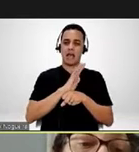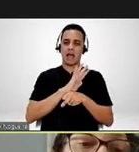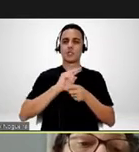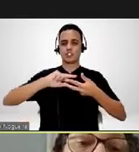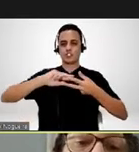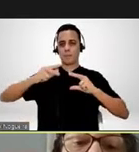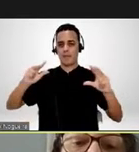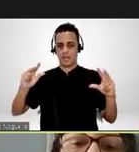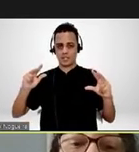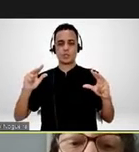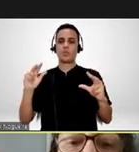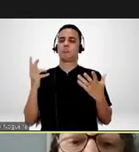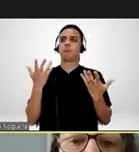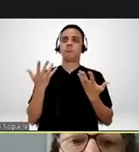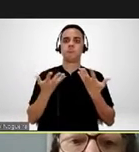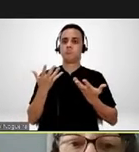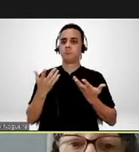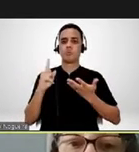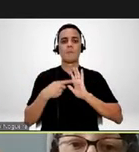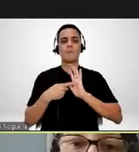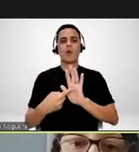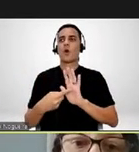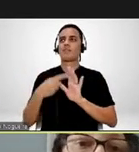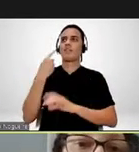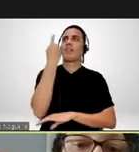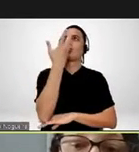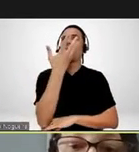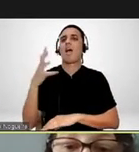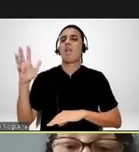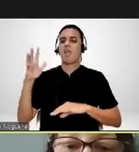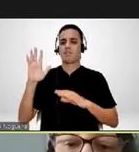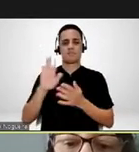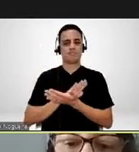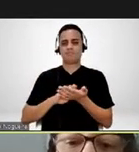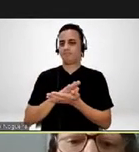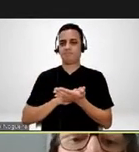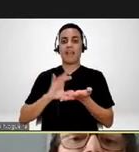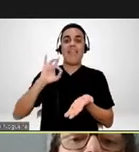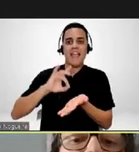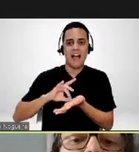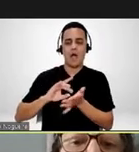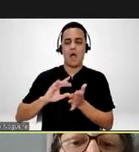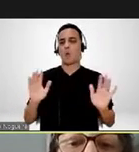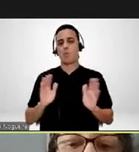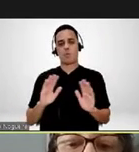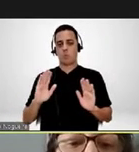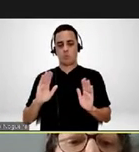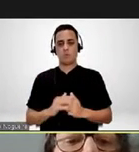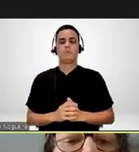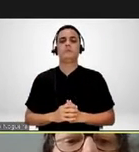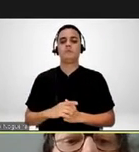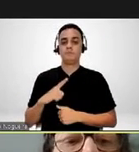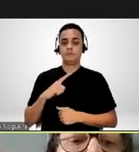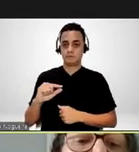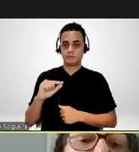a tentativa de apresentação de um mundo natural na tela, de um simulacro de realidade, e ela é composta